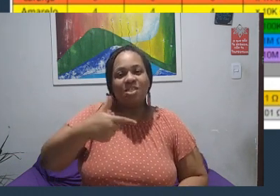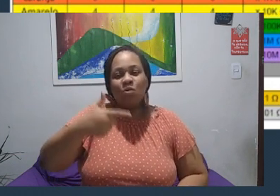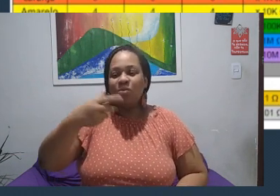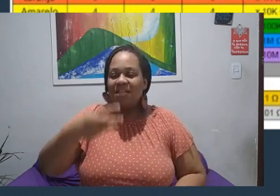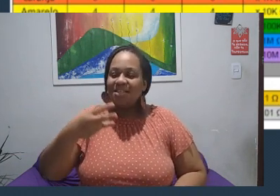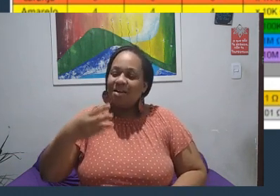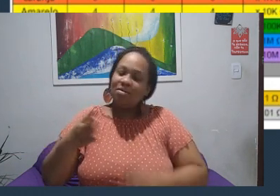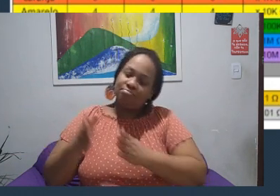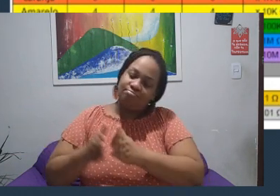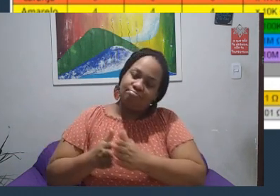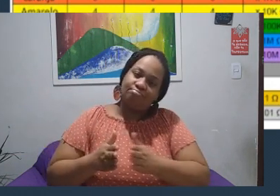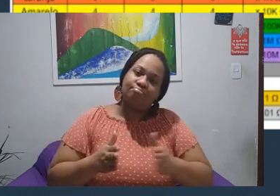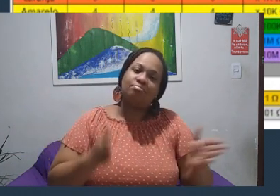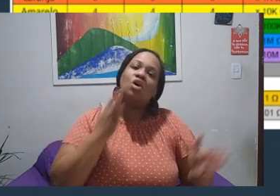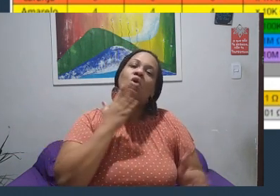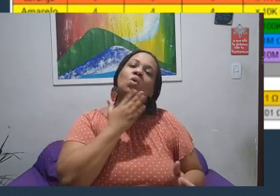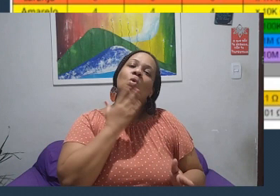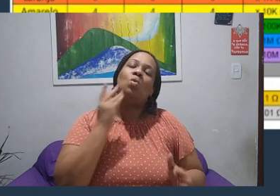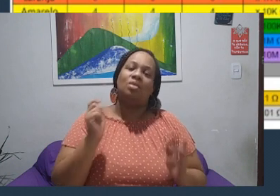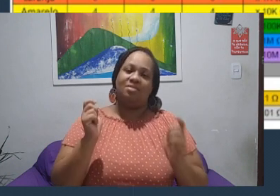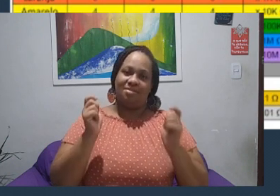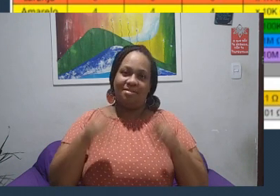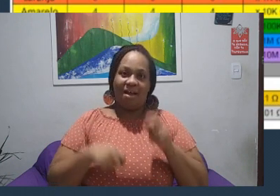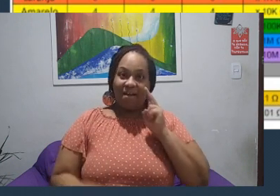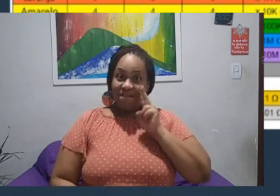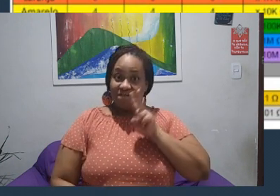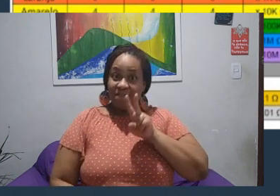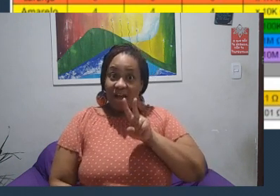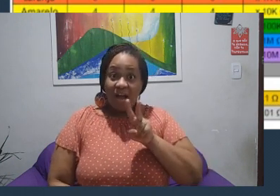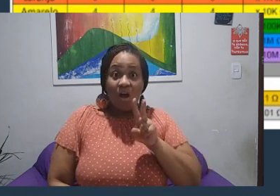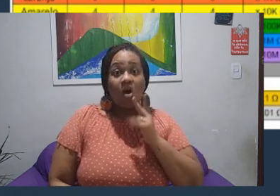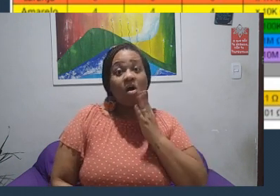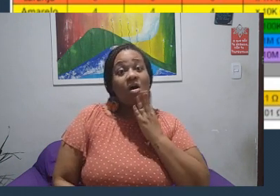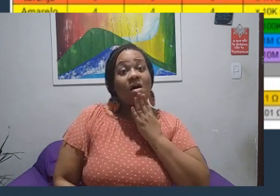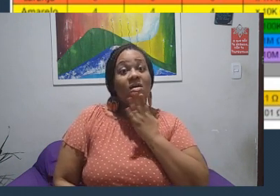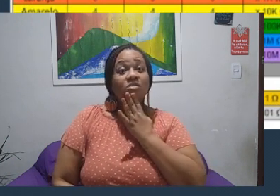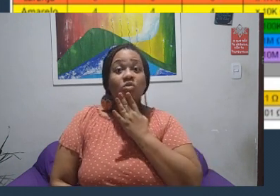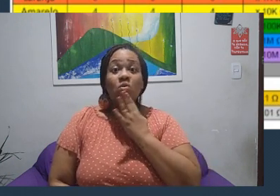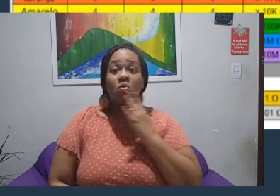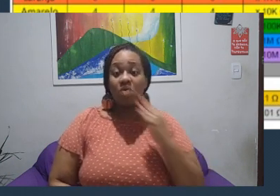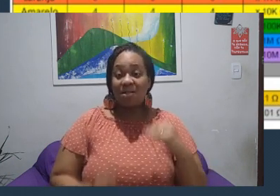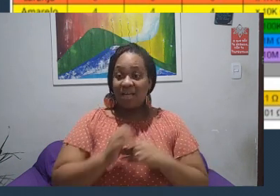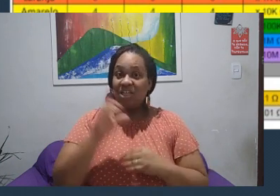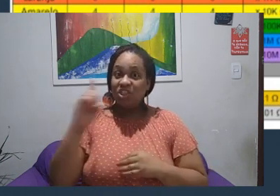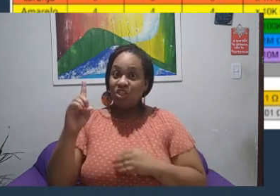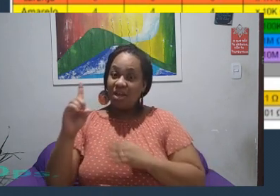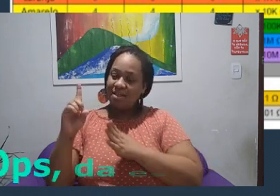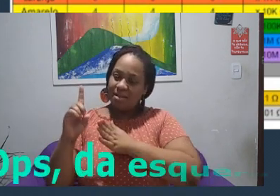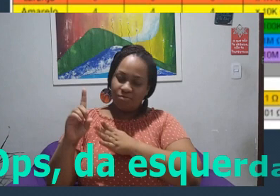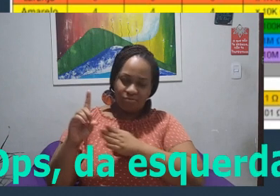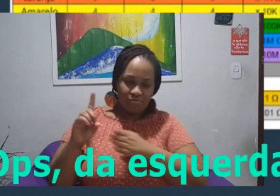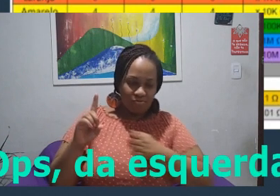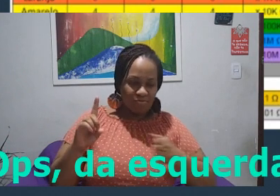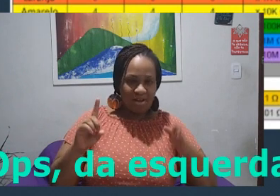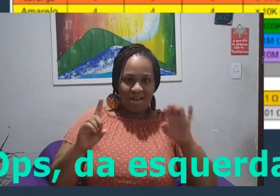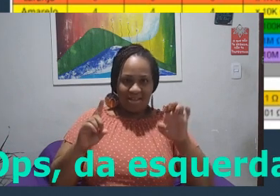a terceira e o multiplicador. Sempre você vai olhar as cores da direita